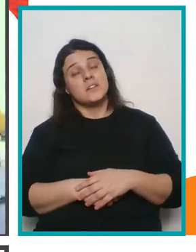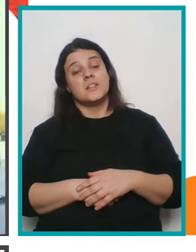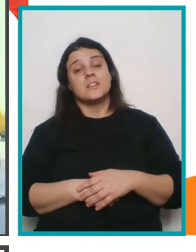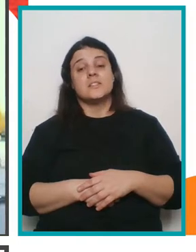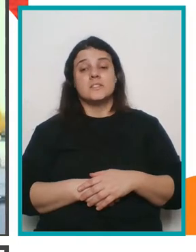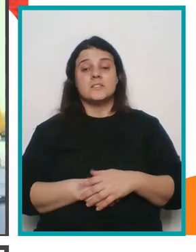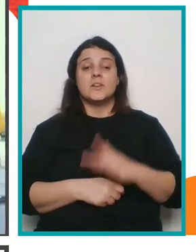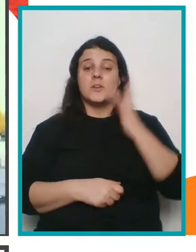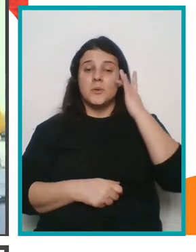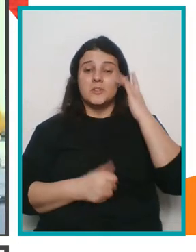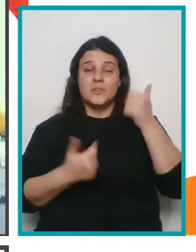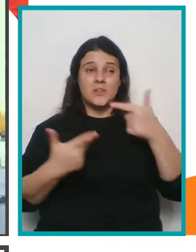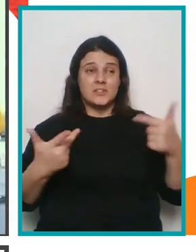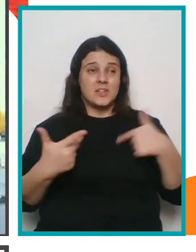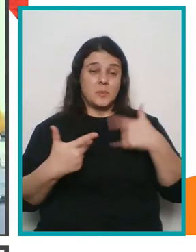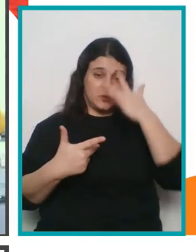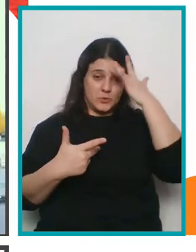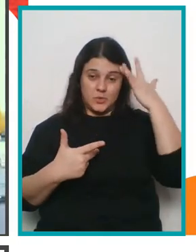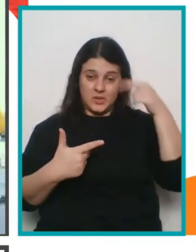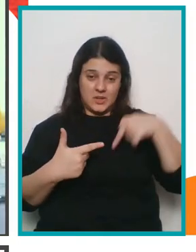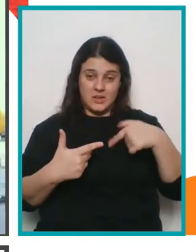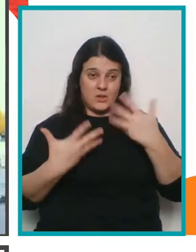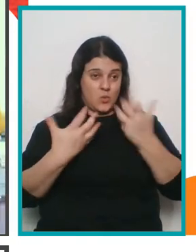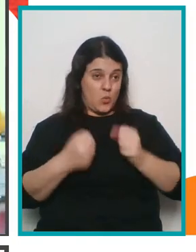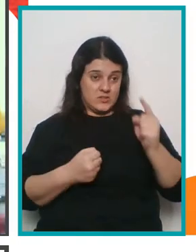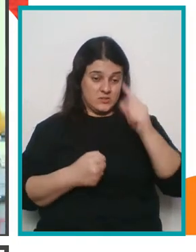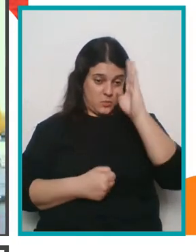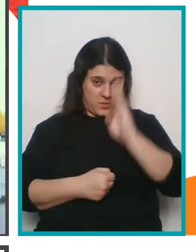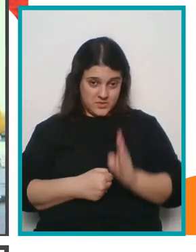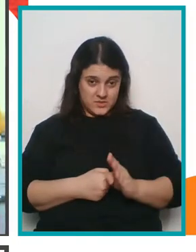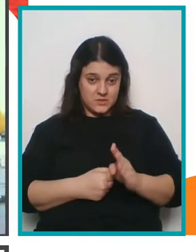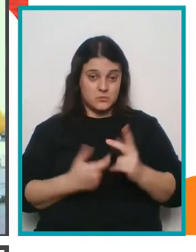sem graça, né? Porque